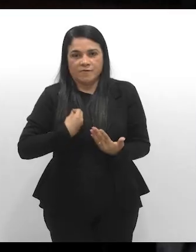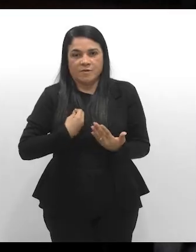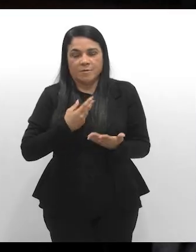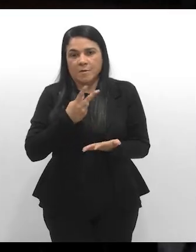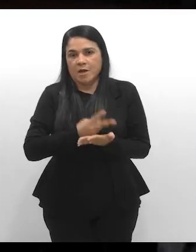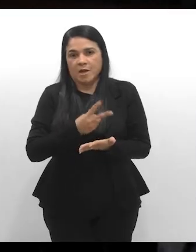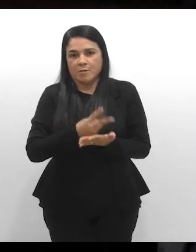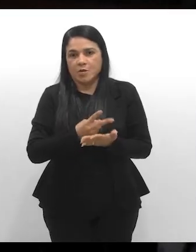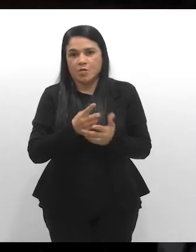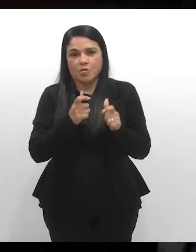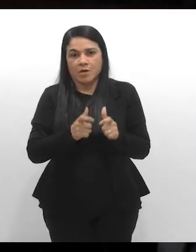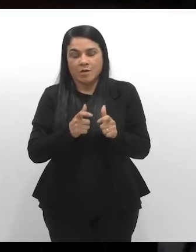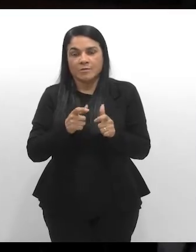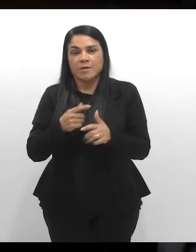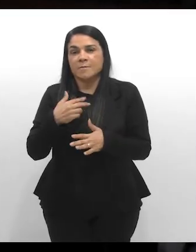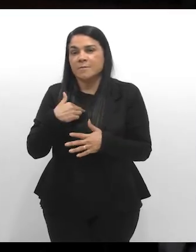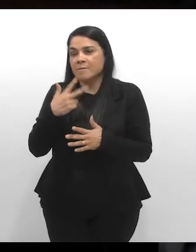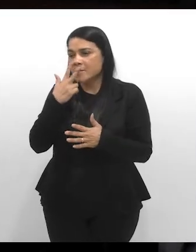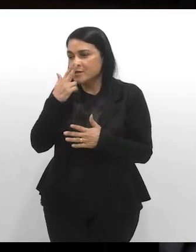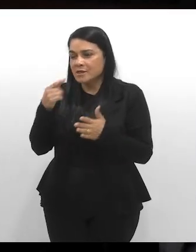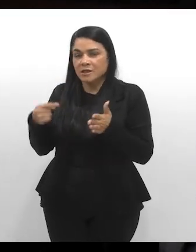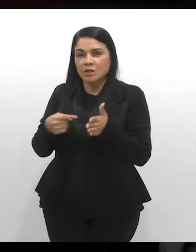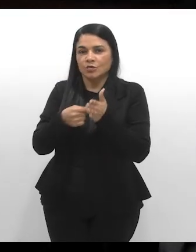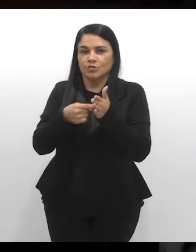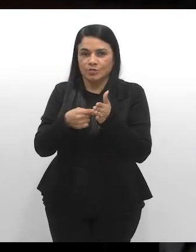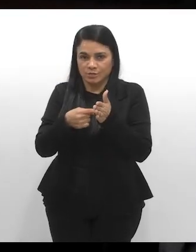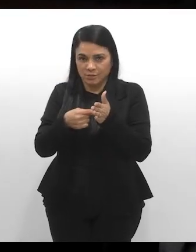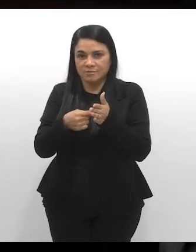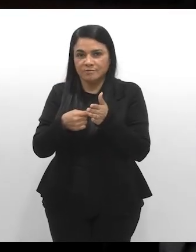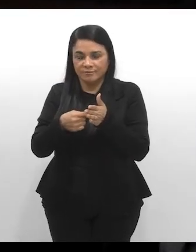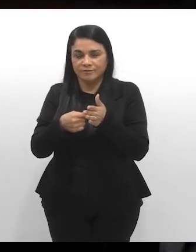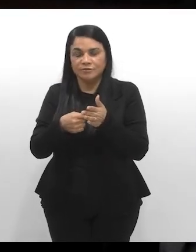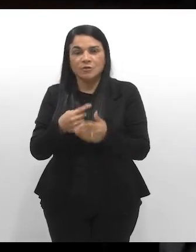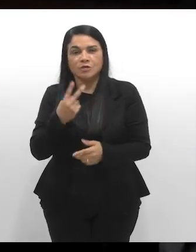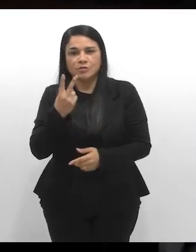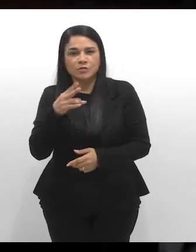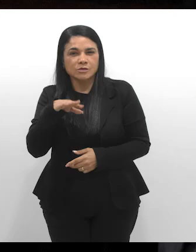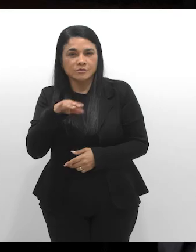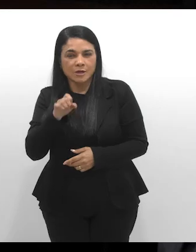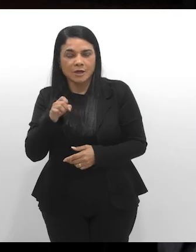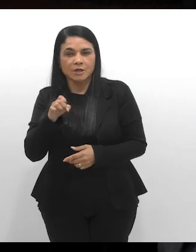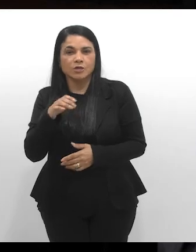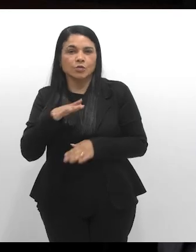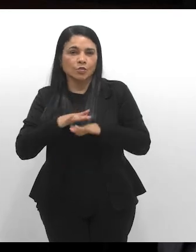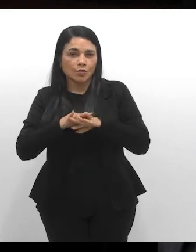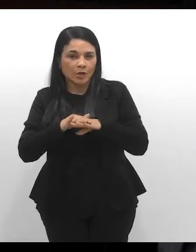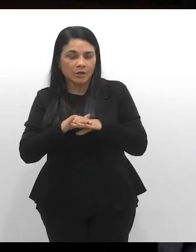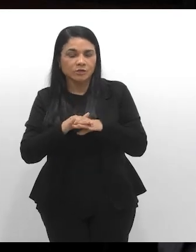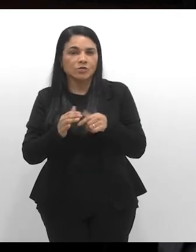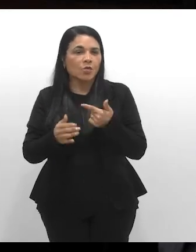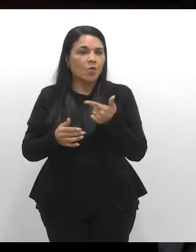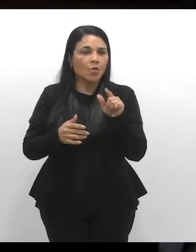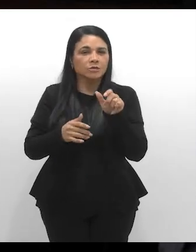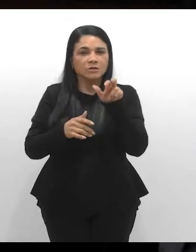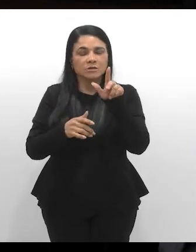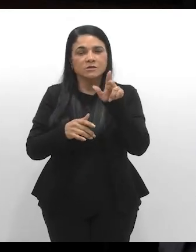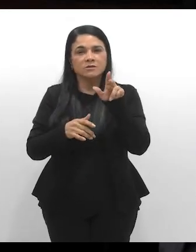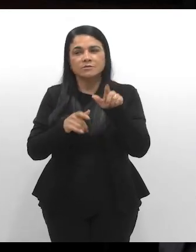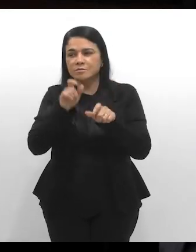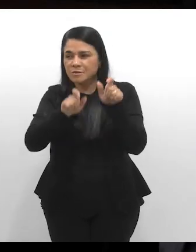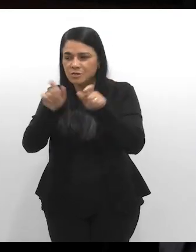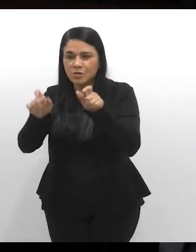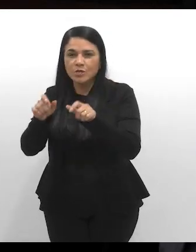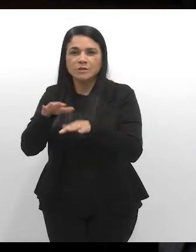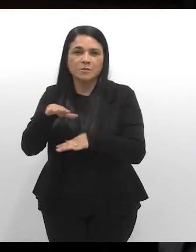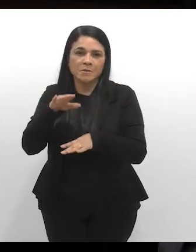achava que a gente estava denunciando a eles. 2 mães ficou doente, outras mães perdeu